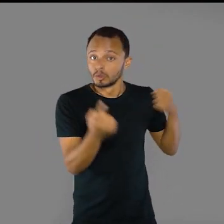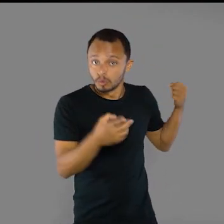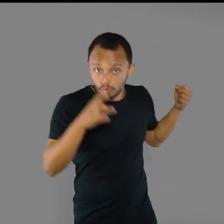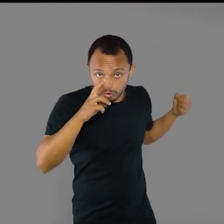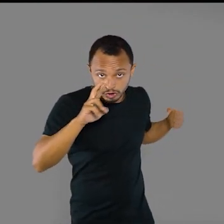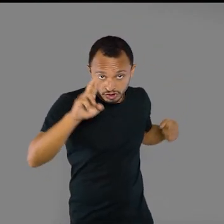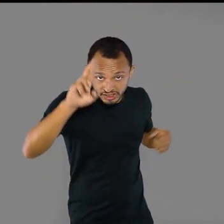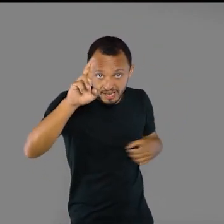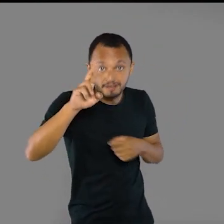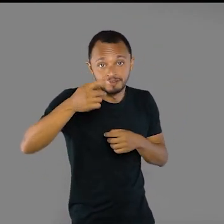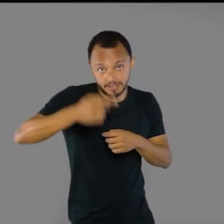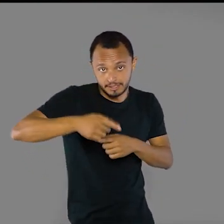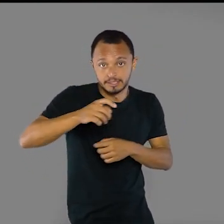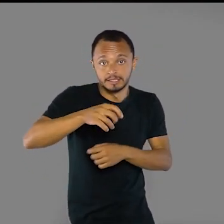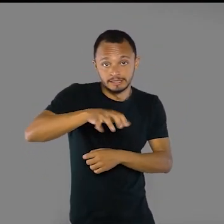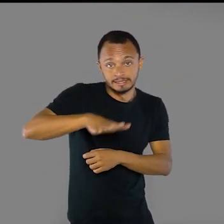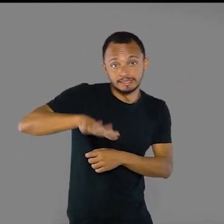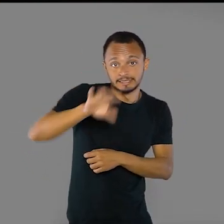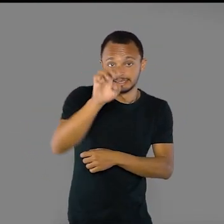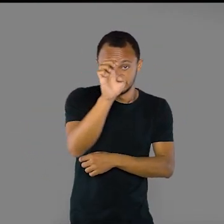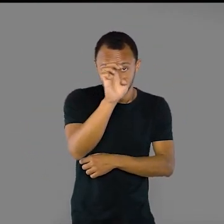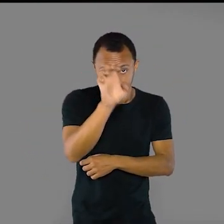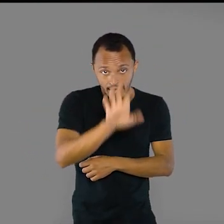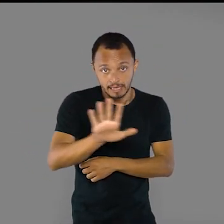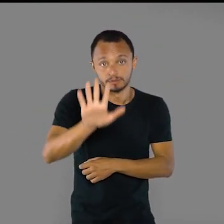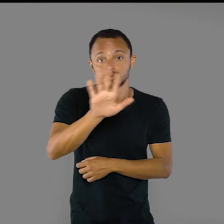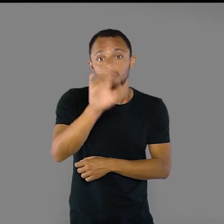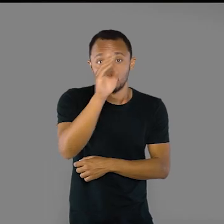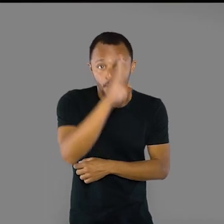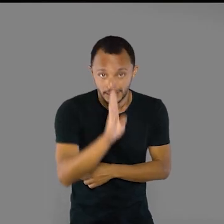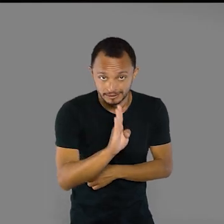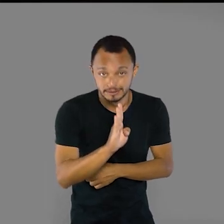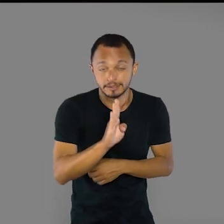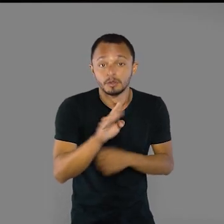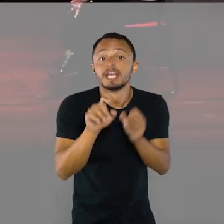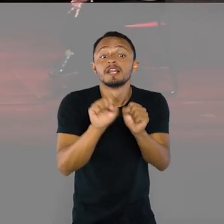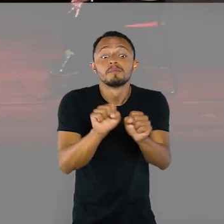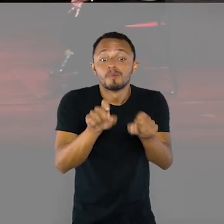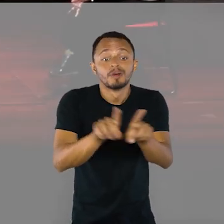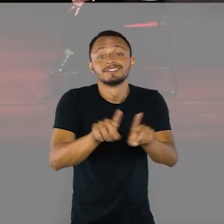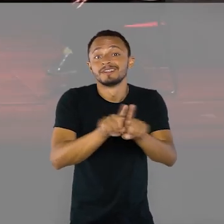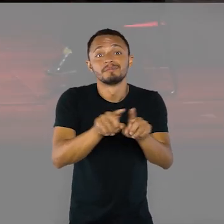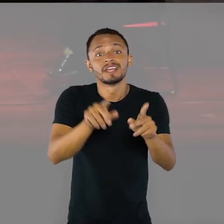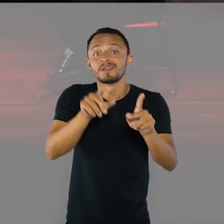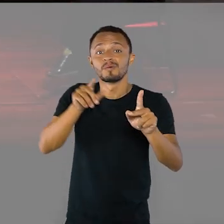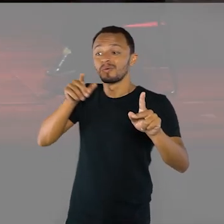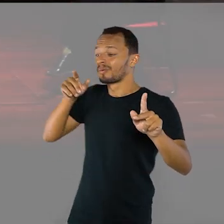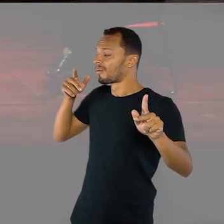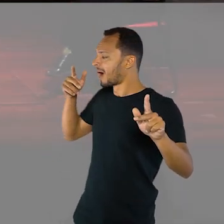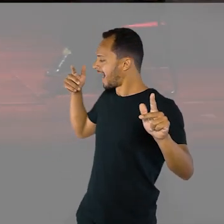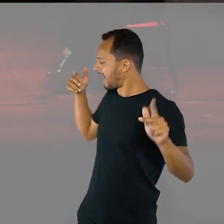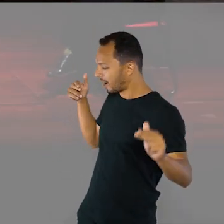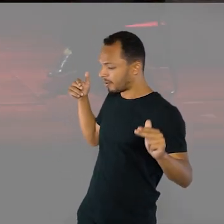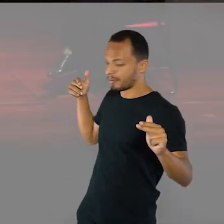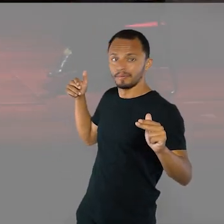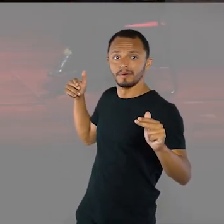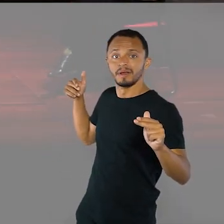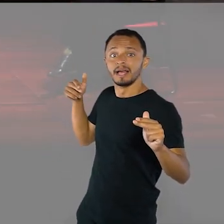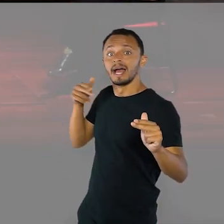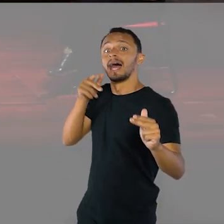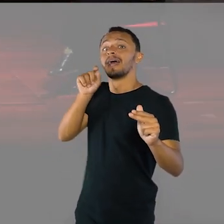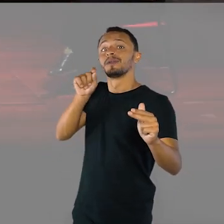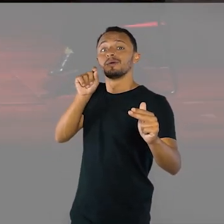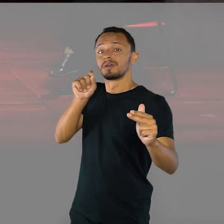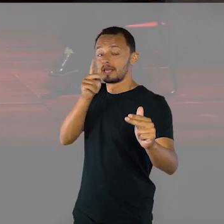para garantir o que ele chama de sequestro. Nós estamos vivendo, portanto, pode virar, uma série de sequestros, que